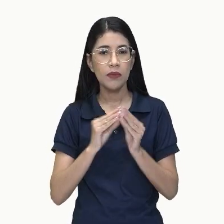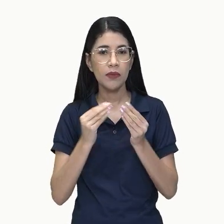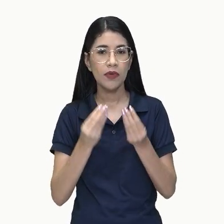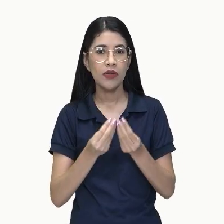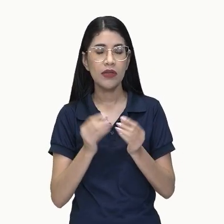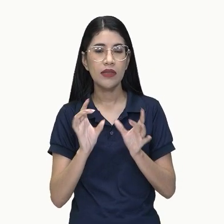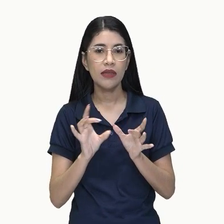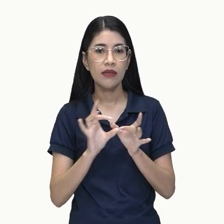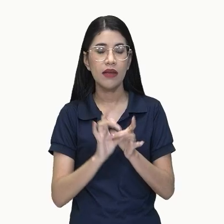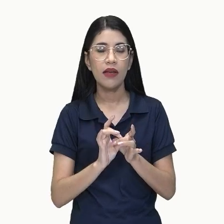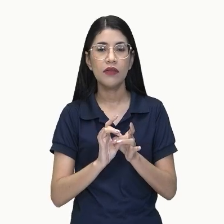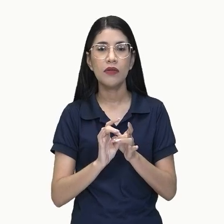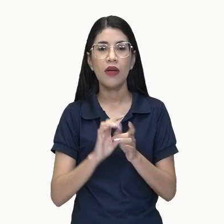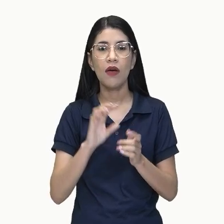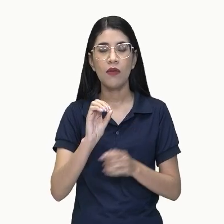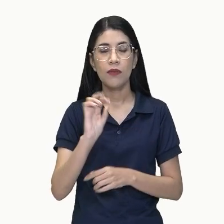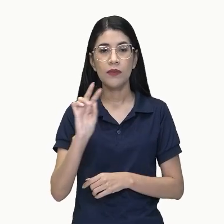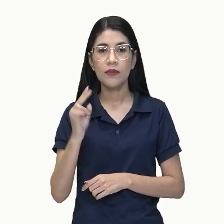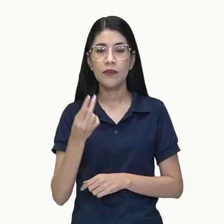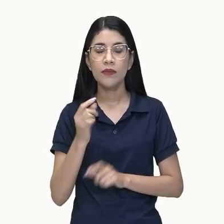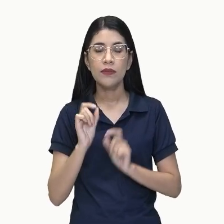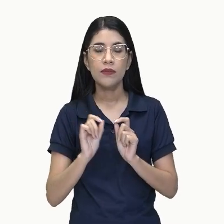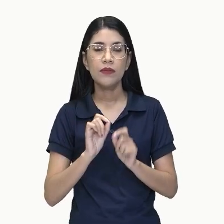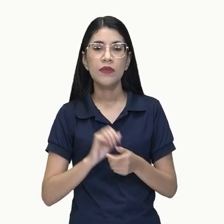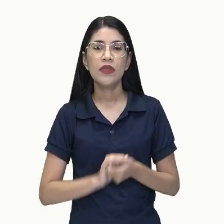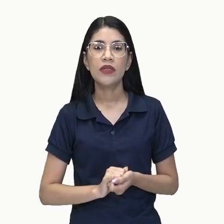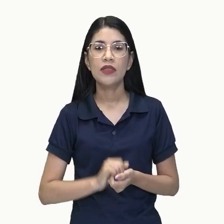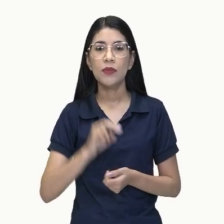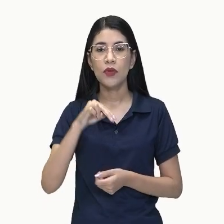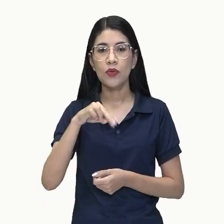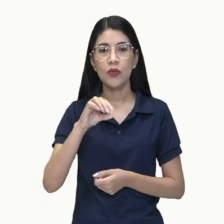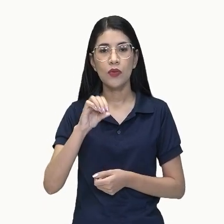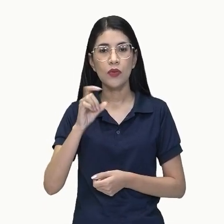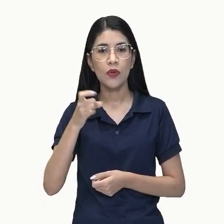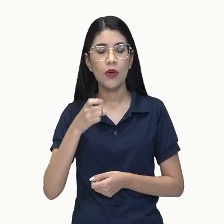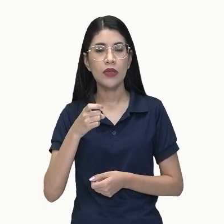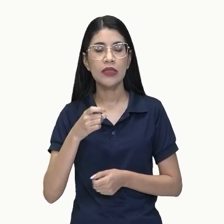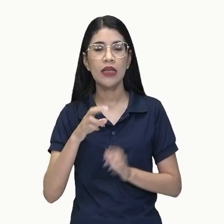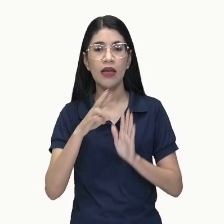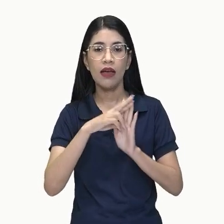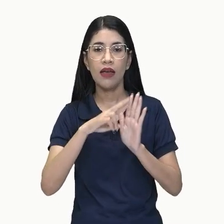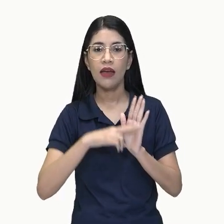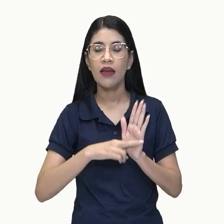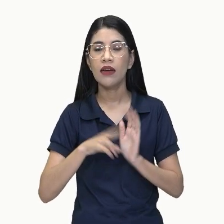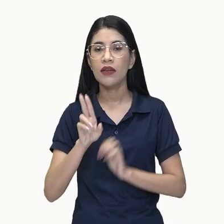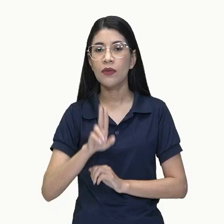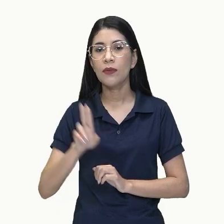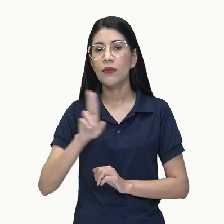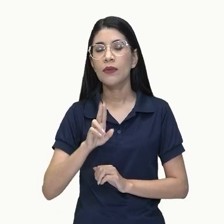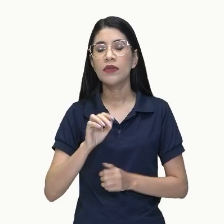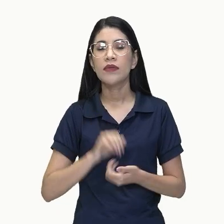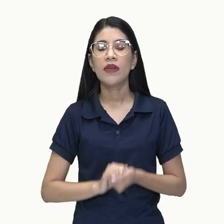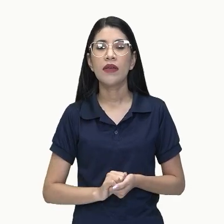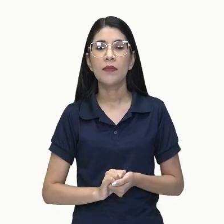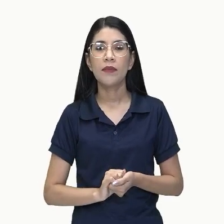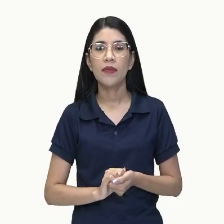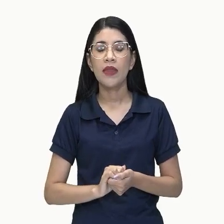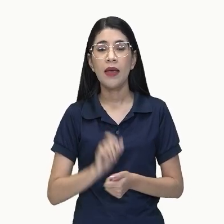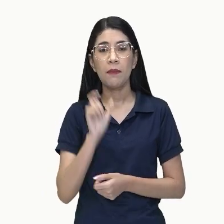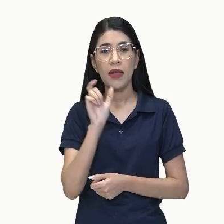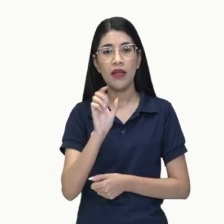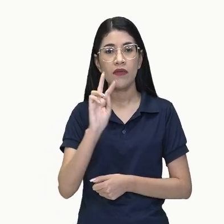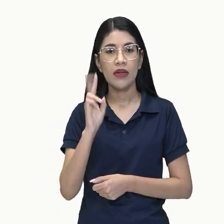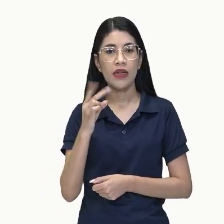à hidroxila, tem apenas um NOx, a gente vai usar essa regra. A gente vai colocar a palavra